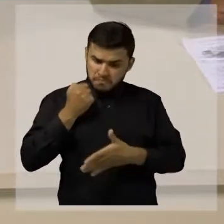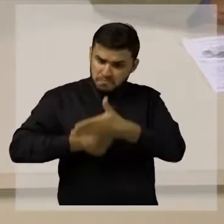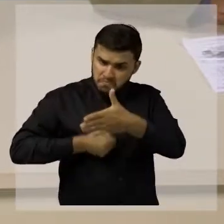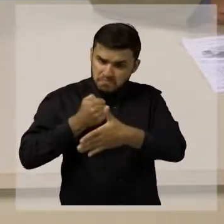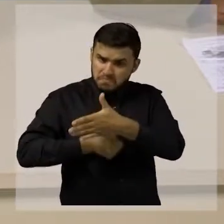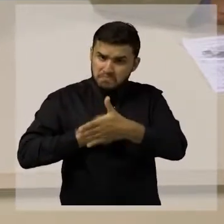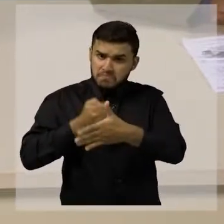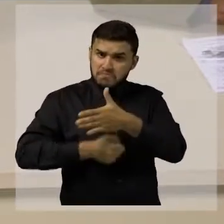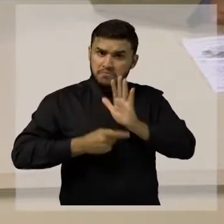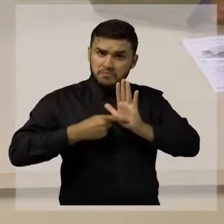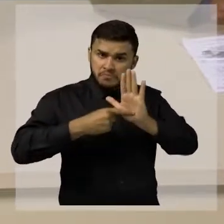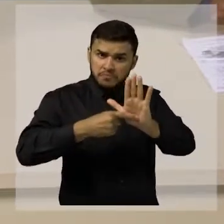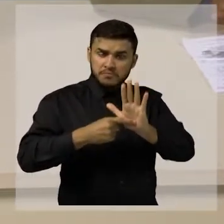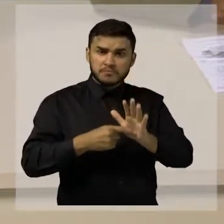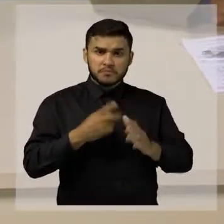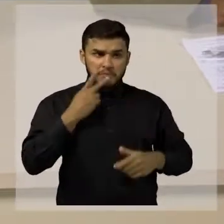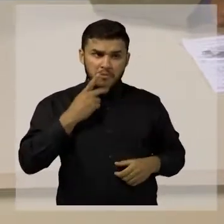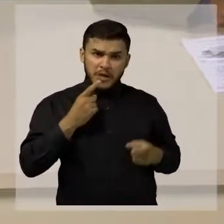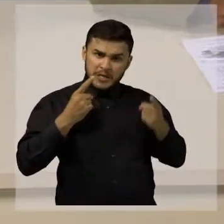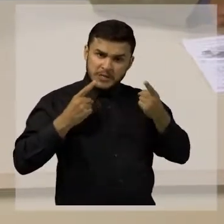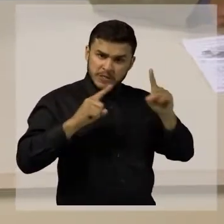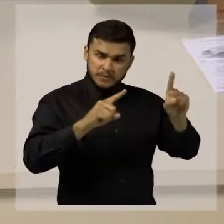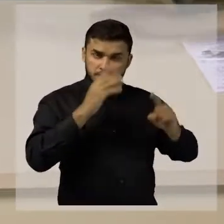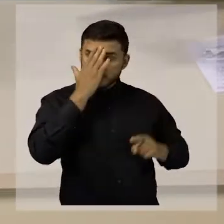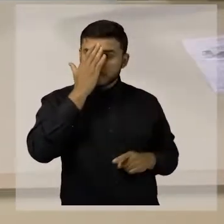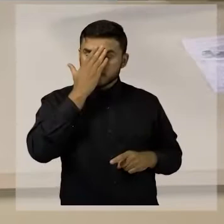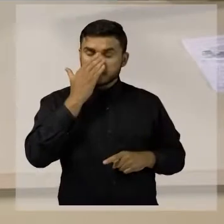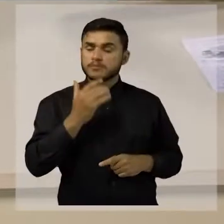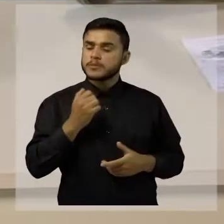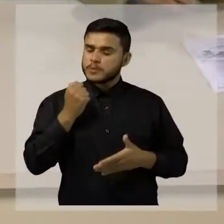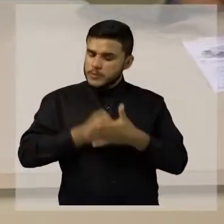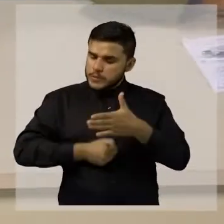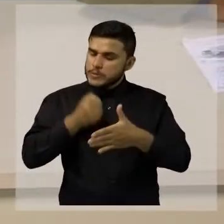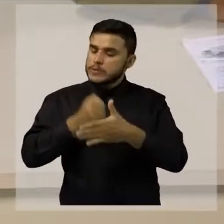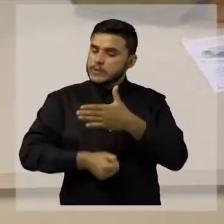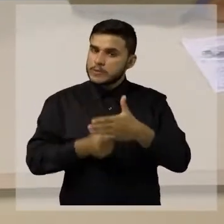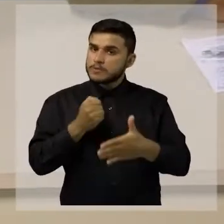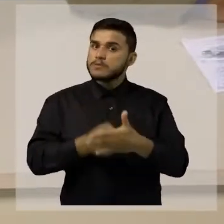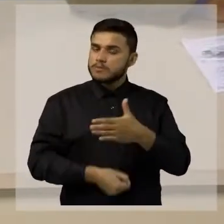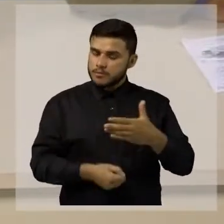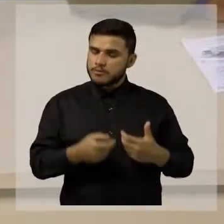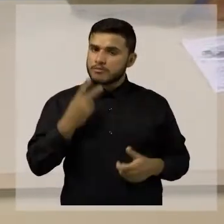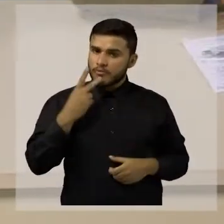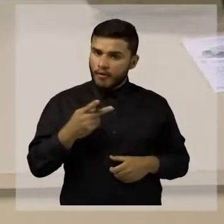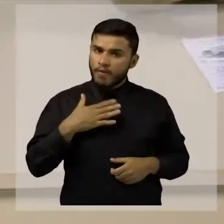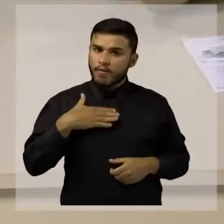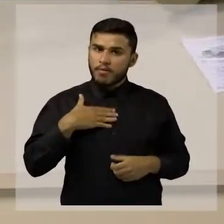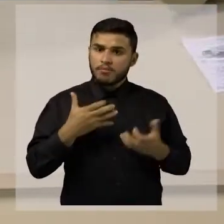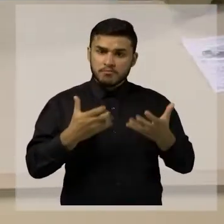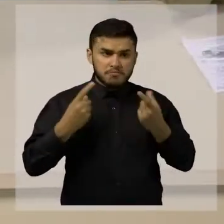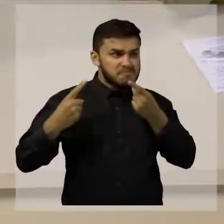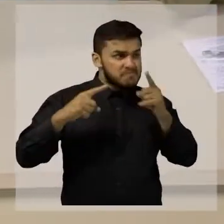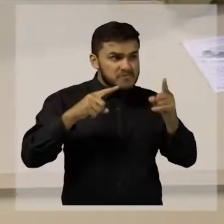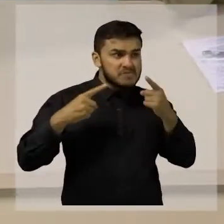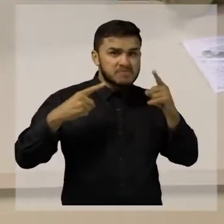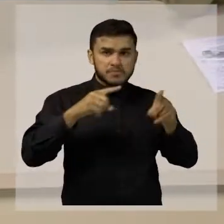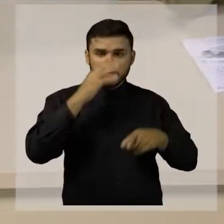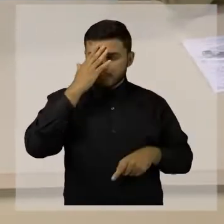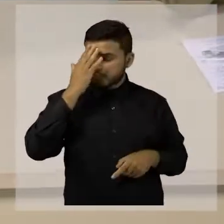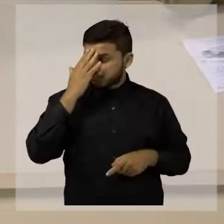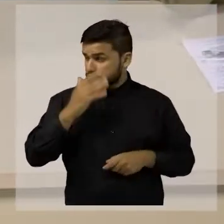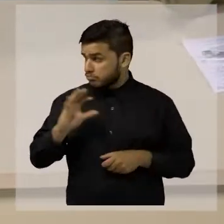aguerrido, com questões mais pontuais, batendo na canela mesmo. Quer dizer, e eu acho, de